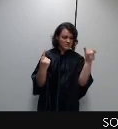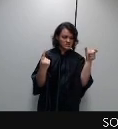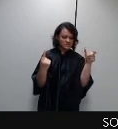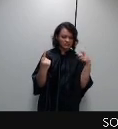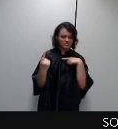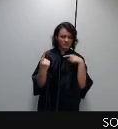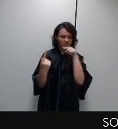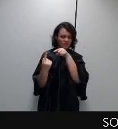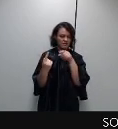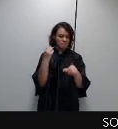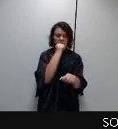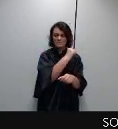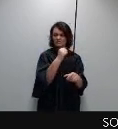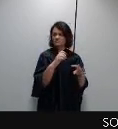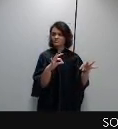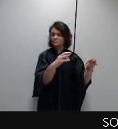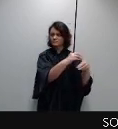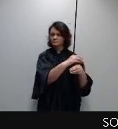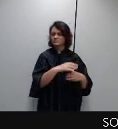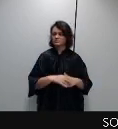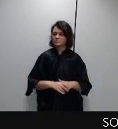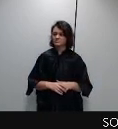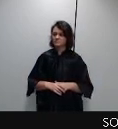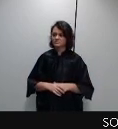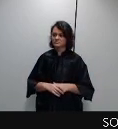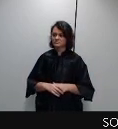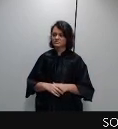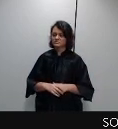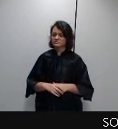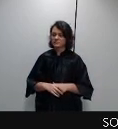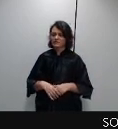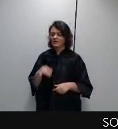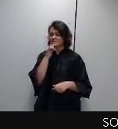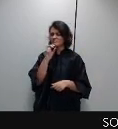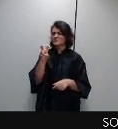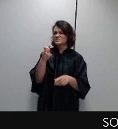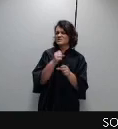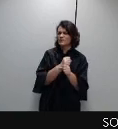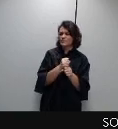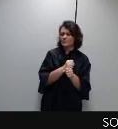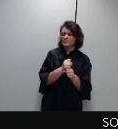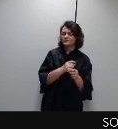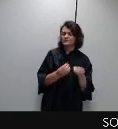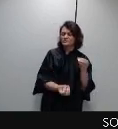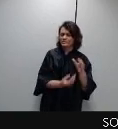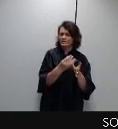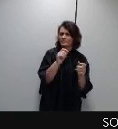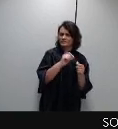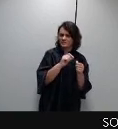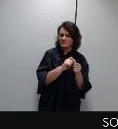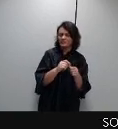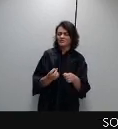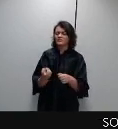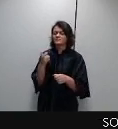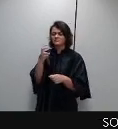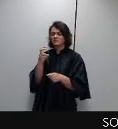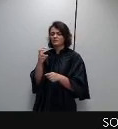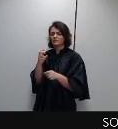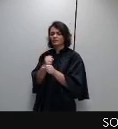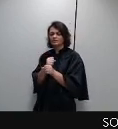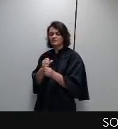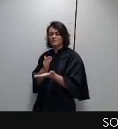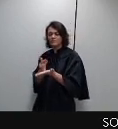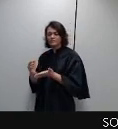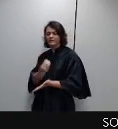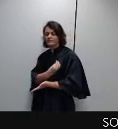é eu acho que é omisso também é cinco anos para lançar cinco anos por executar cinco anos para escrever ação de improbidade para